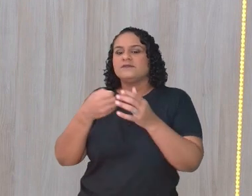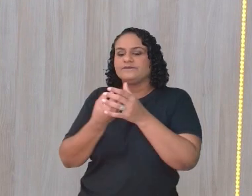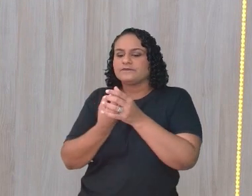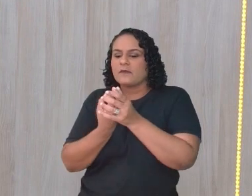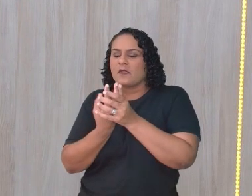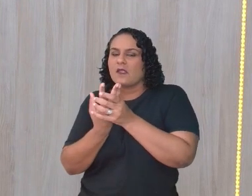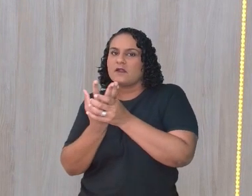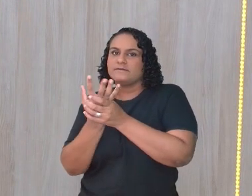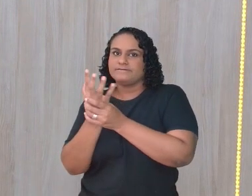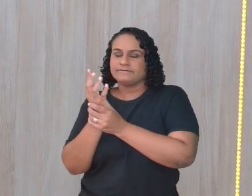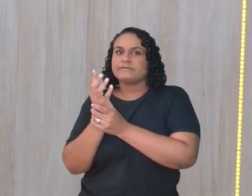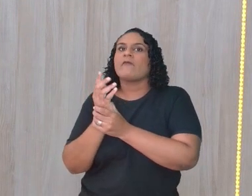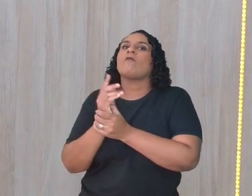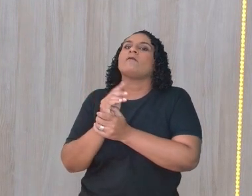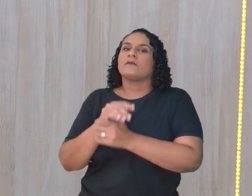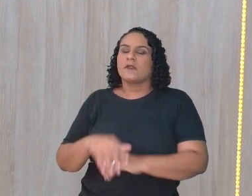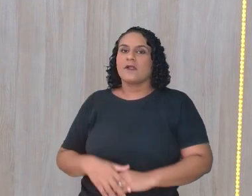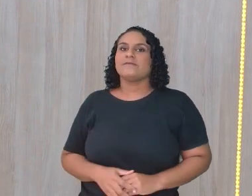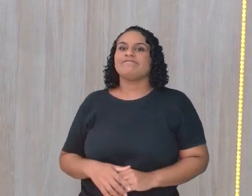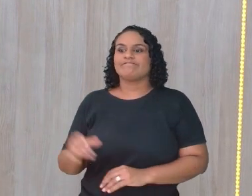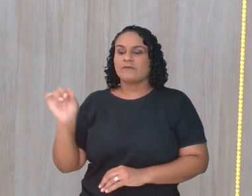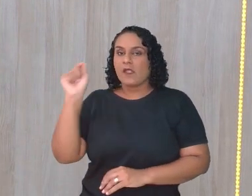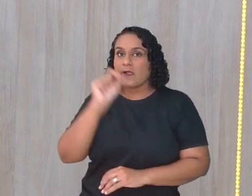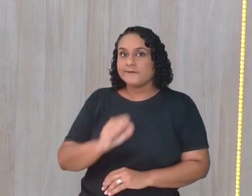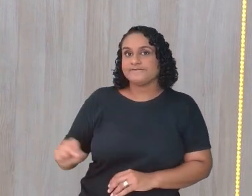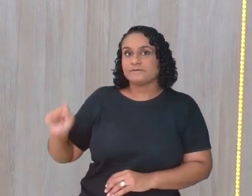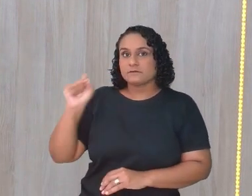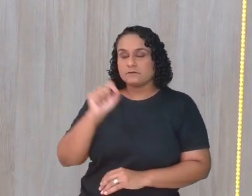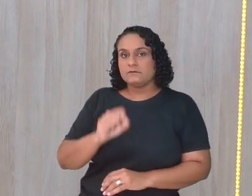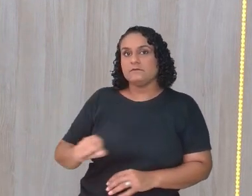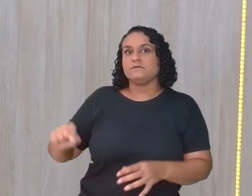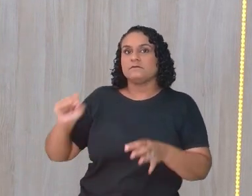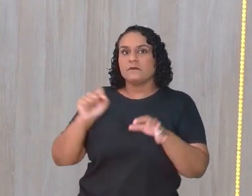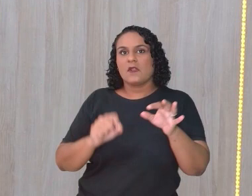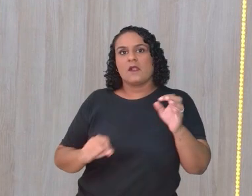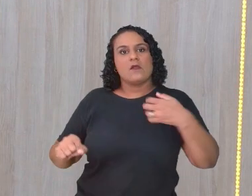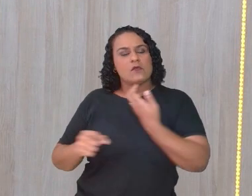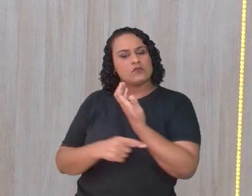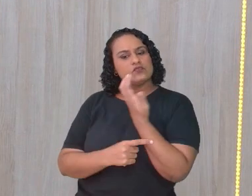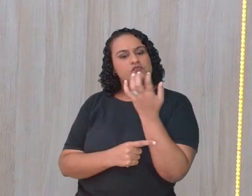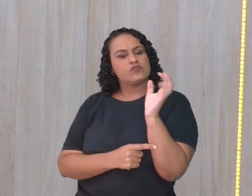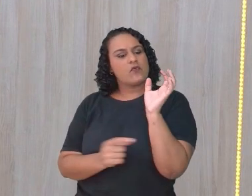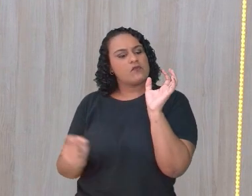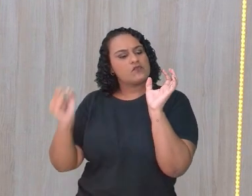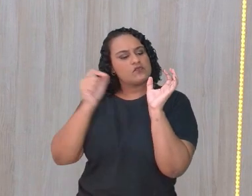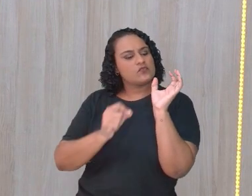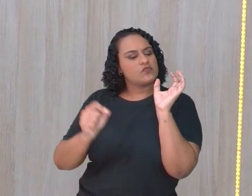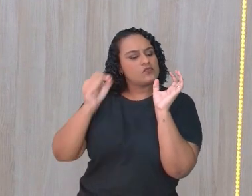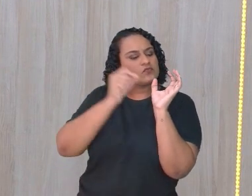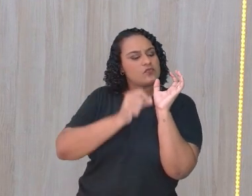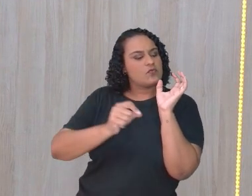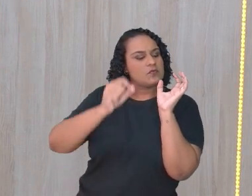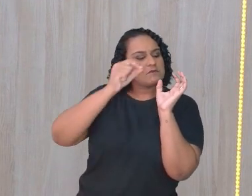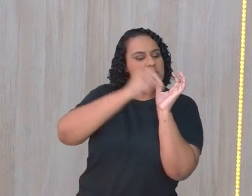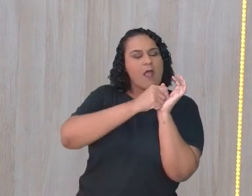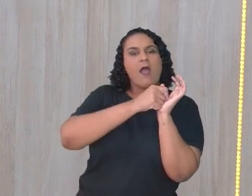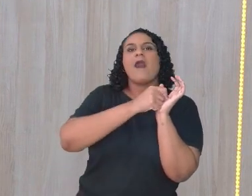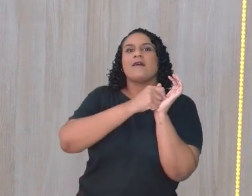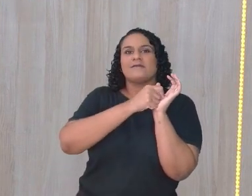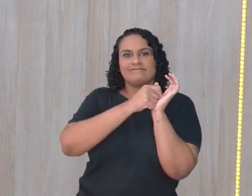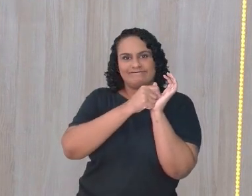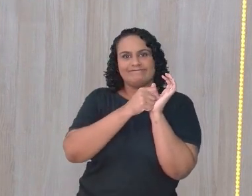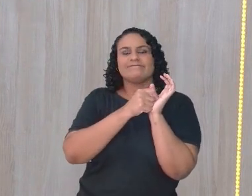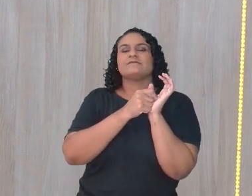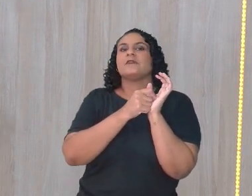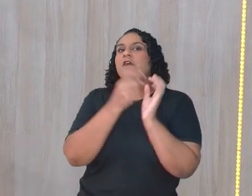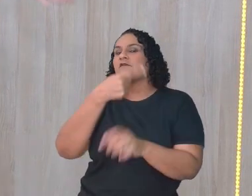caso o plantio é de uva, e as abelhas, elas vêm e fazem um barulho muito bonito, e você vê que, quando você